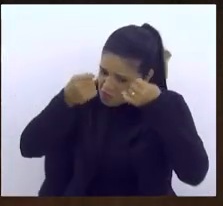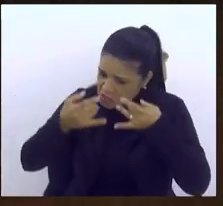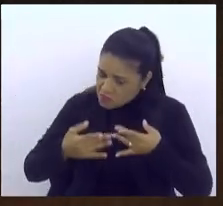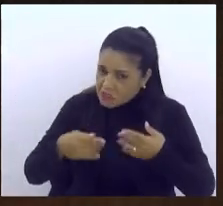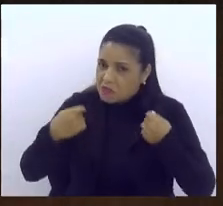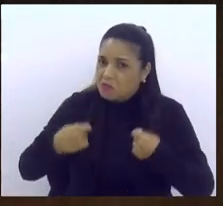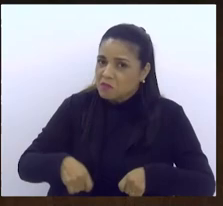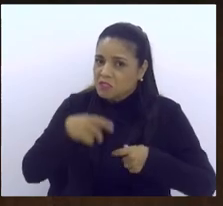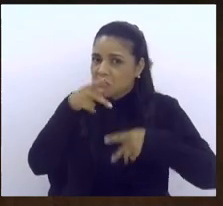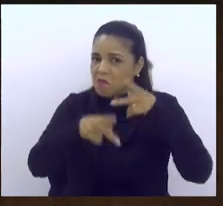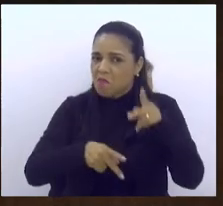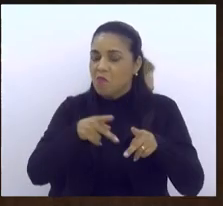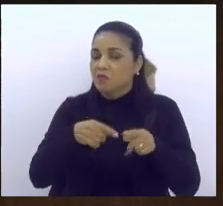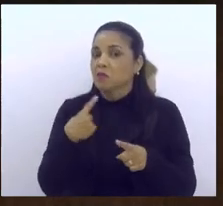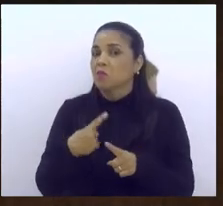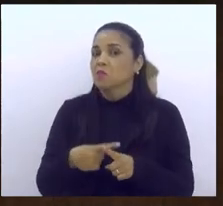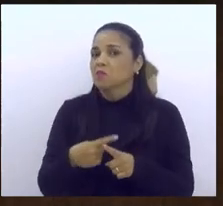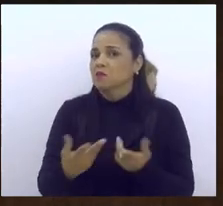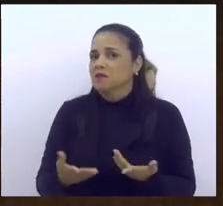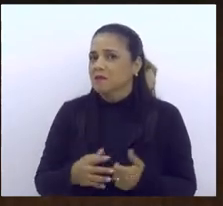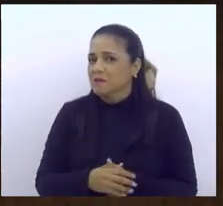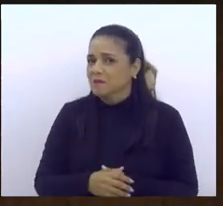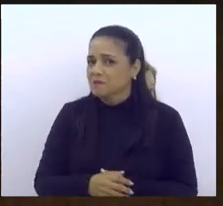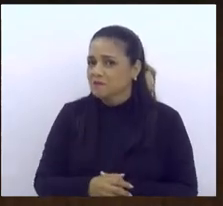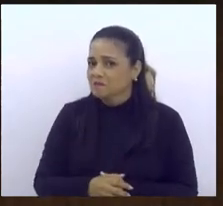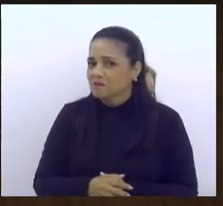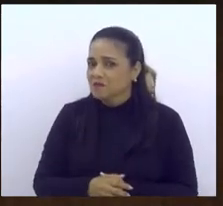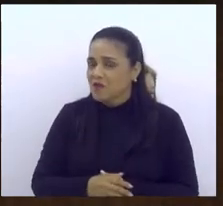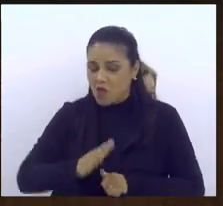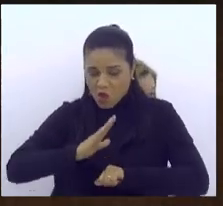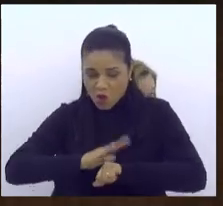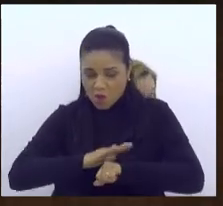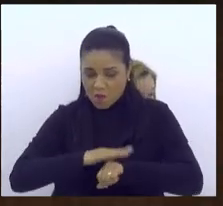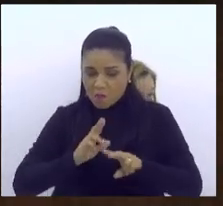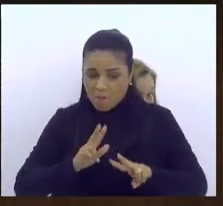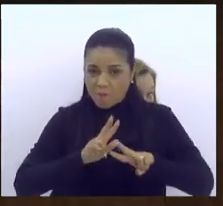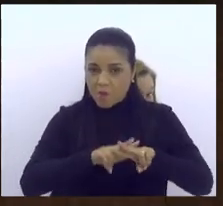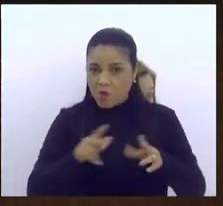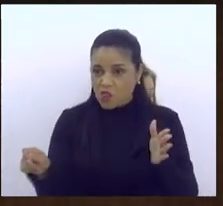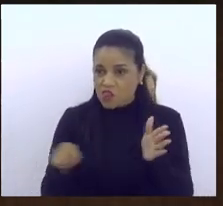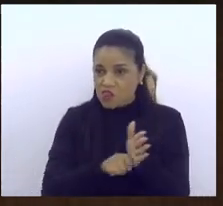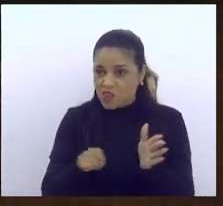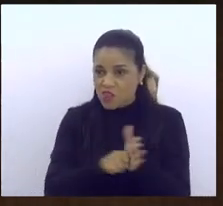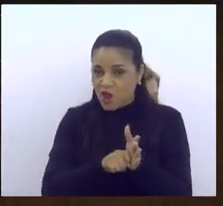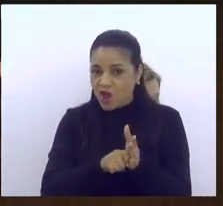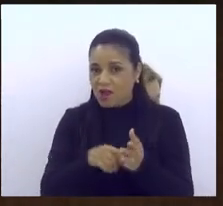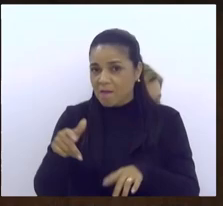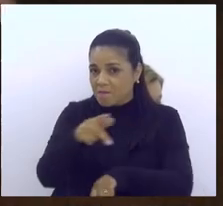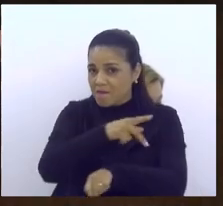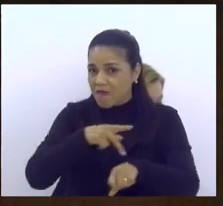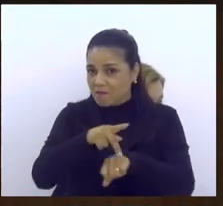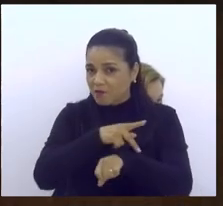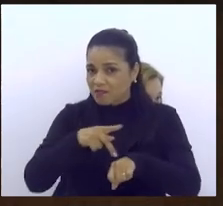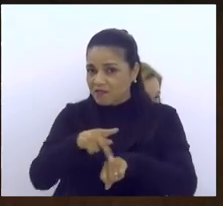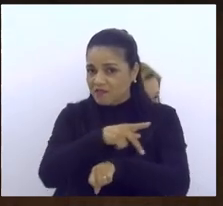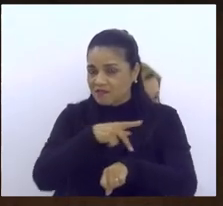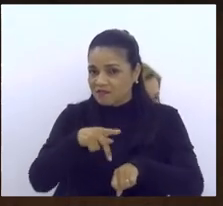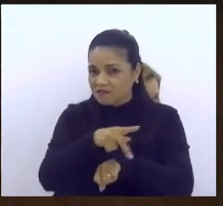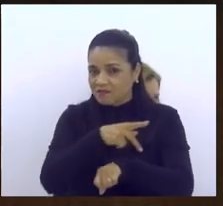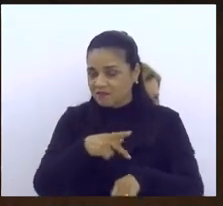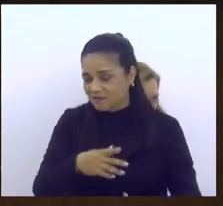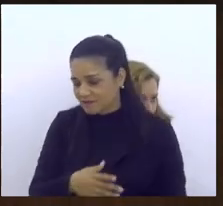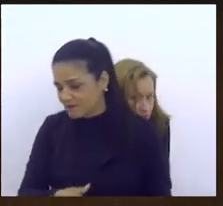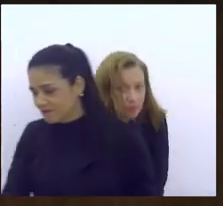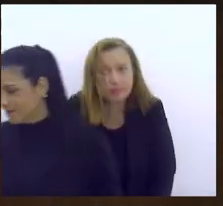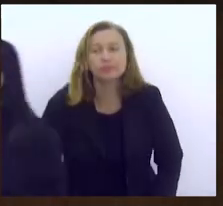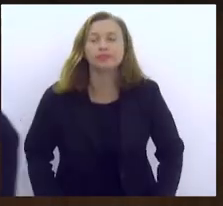população. A partir do momento que a gente vê que a apreensão de drogas no nosso país, só nesse governo que está aí,